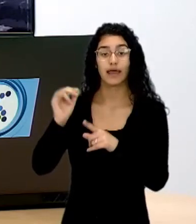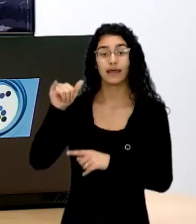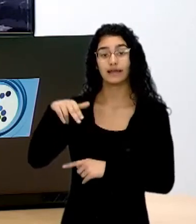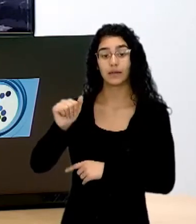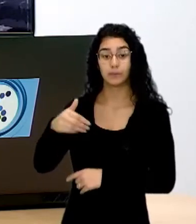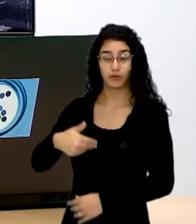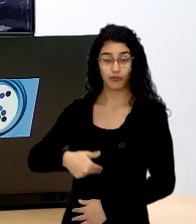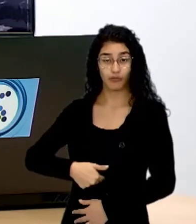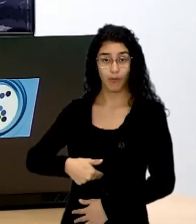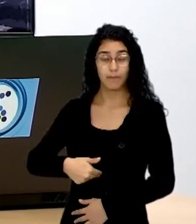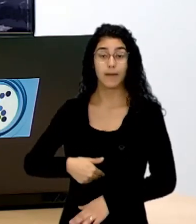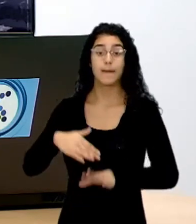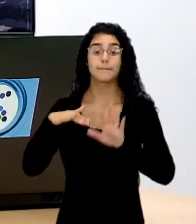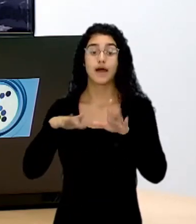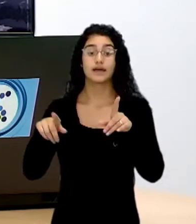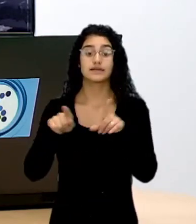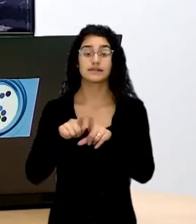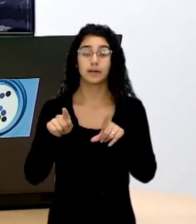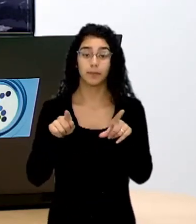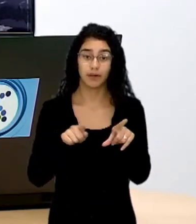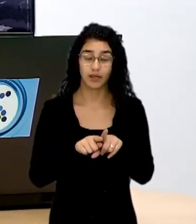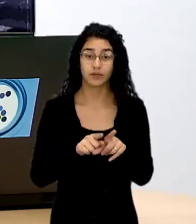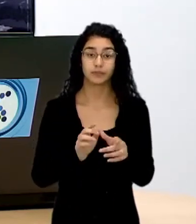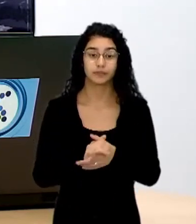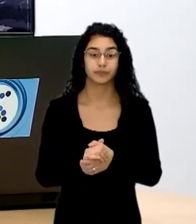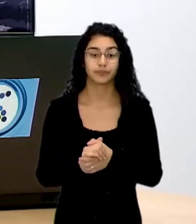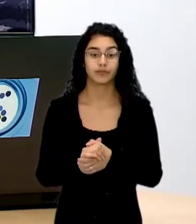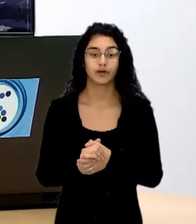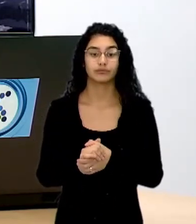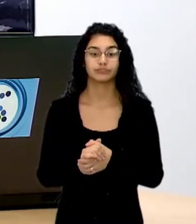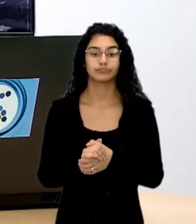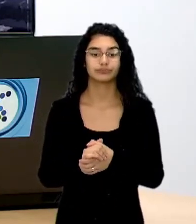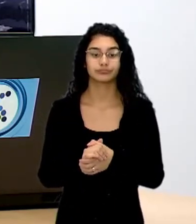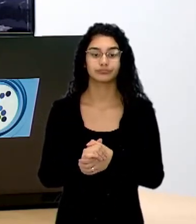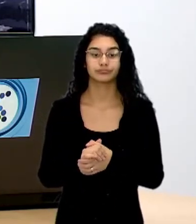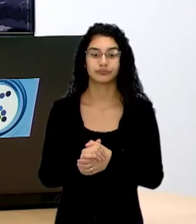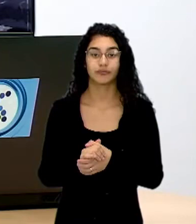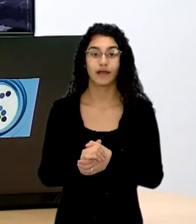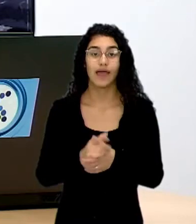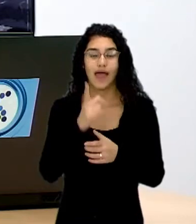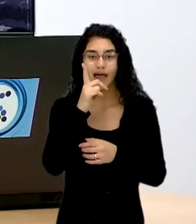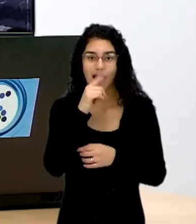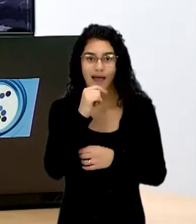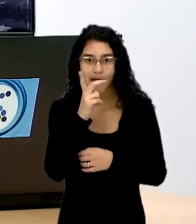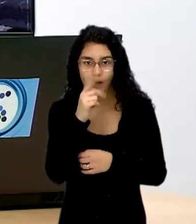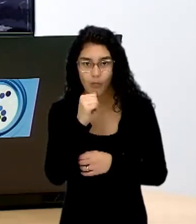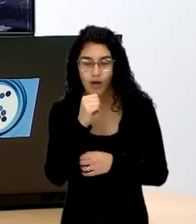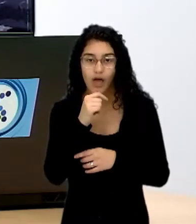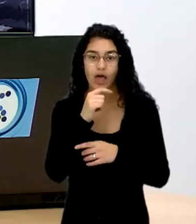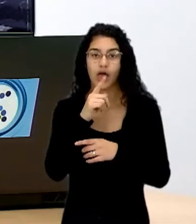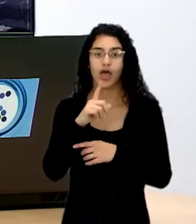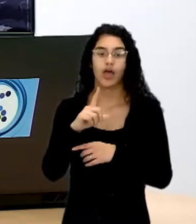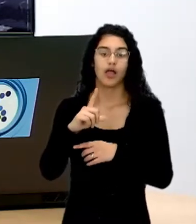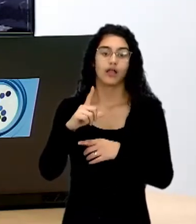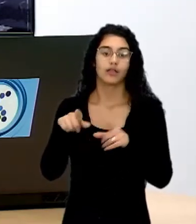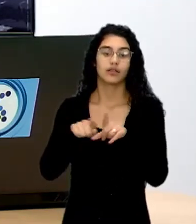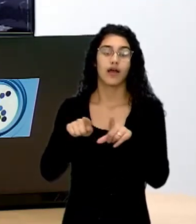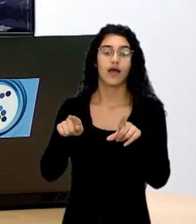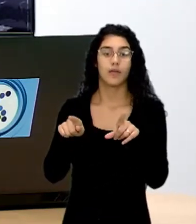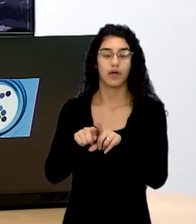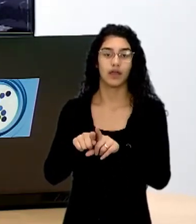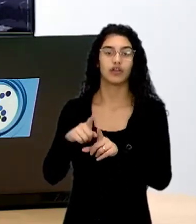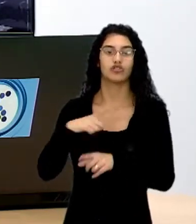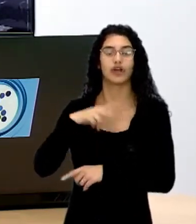seja, fome, mas além disso, eles envenenaram os poços. Então as pessoas iam tomar água, saciar